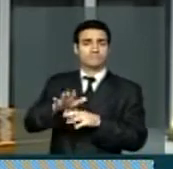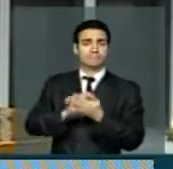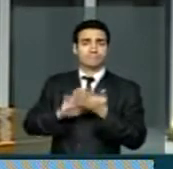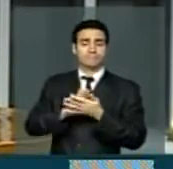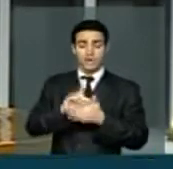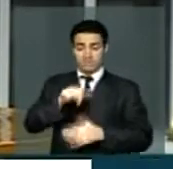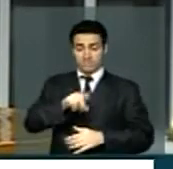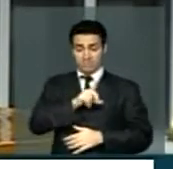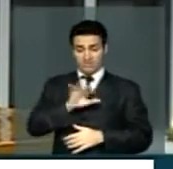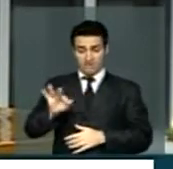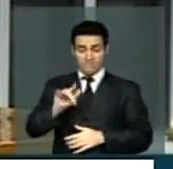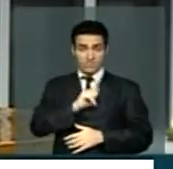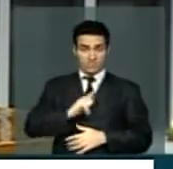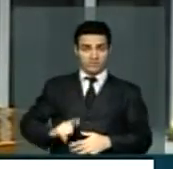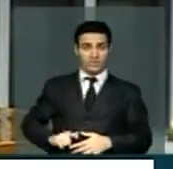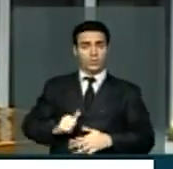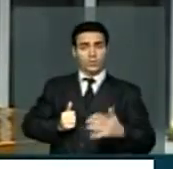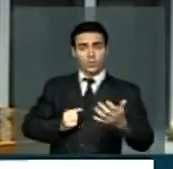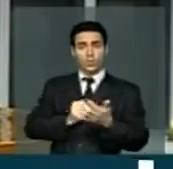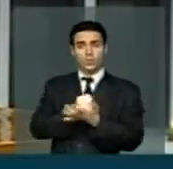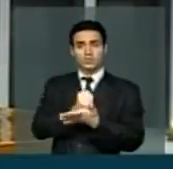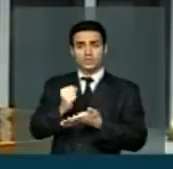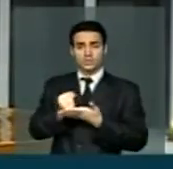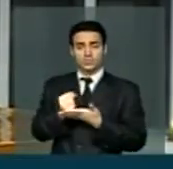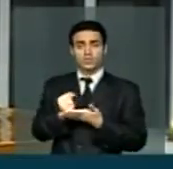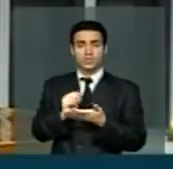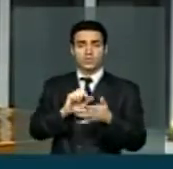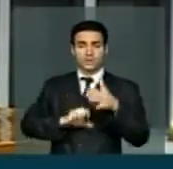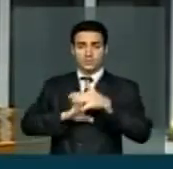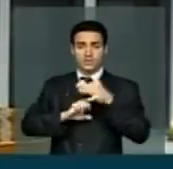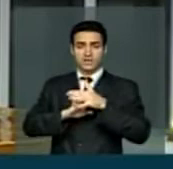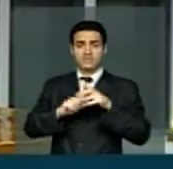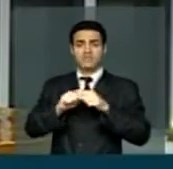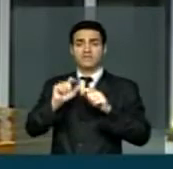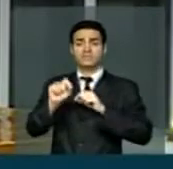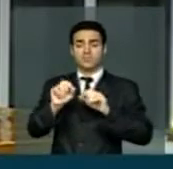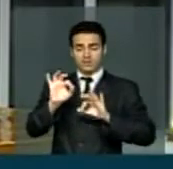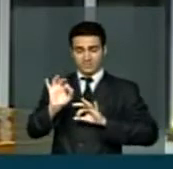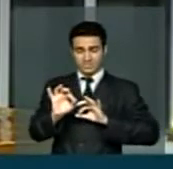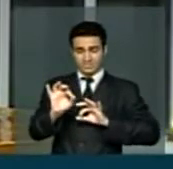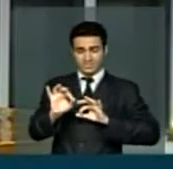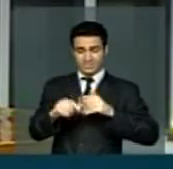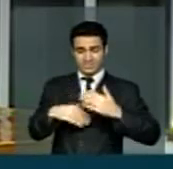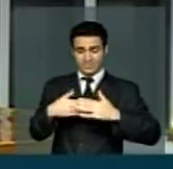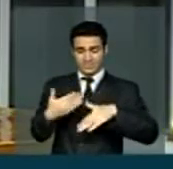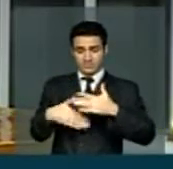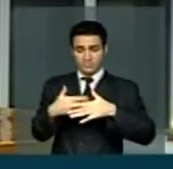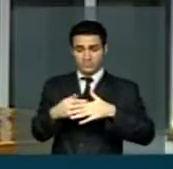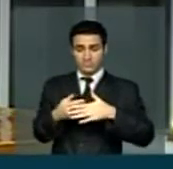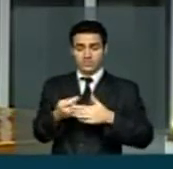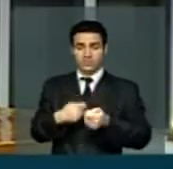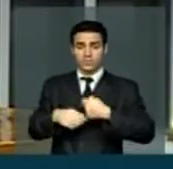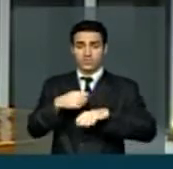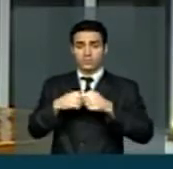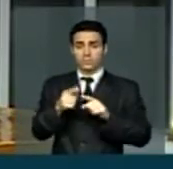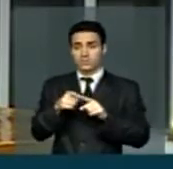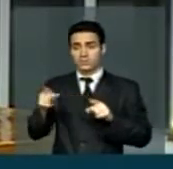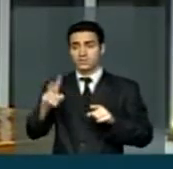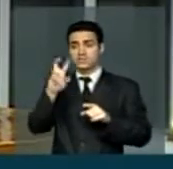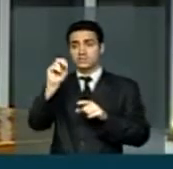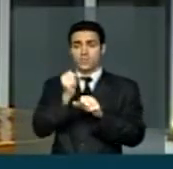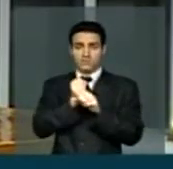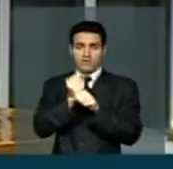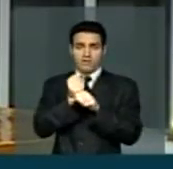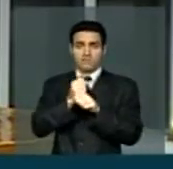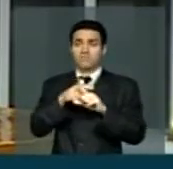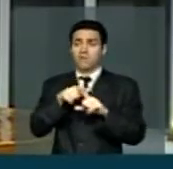contratou uma empresa para traçar um processo e um planejamento de desenvolvimento econômico do Distrito Federal pelos próximos 50